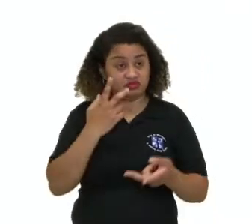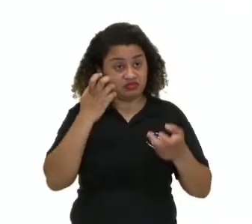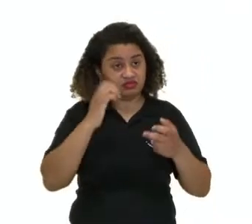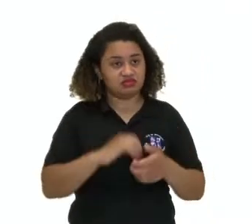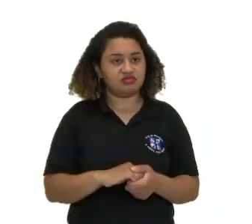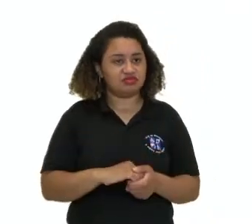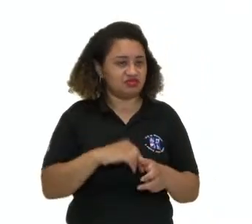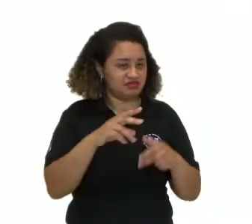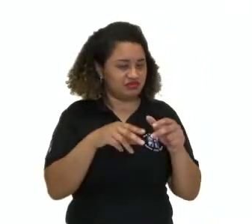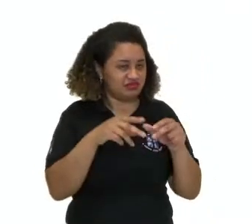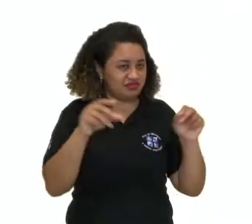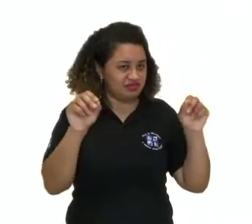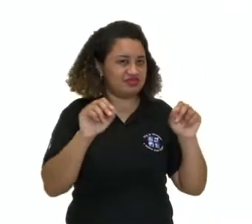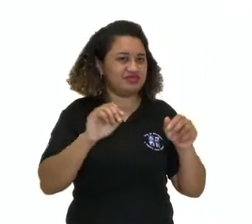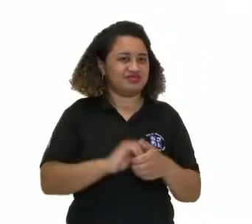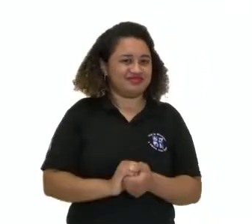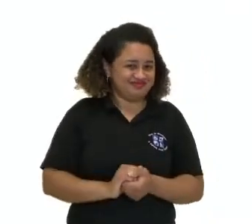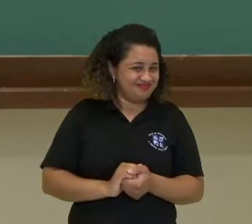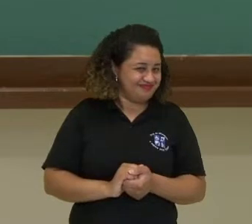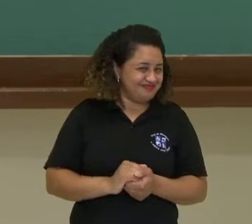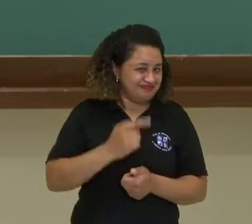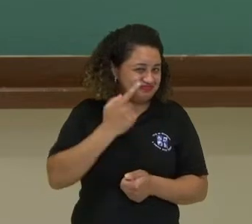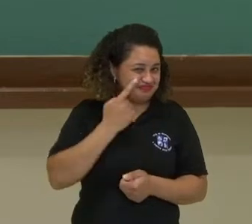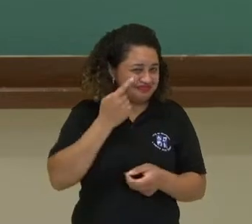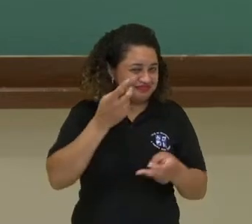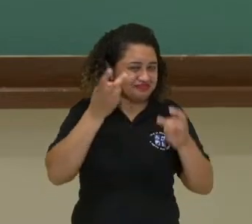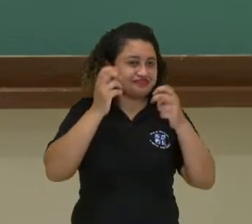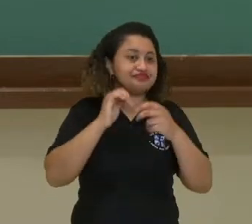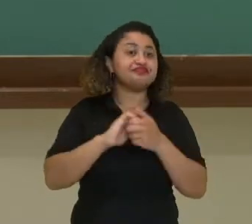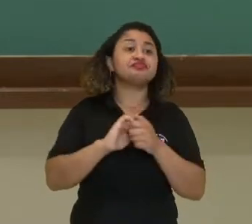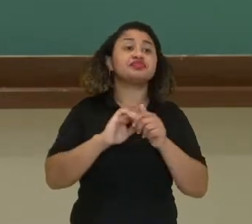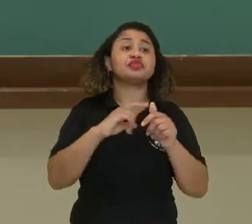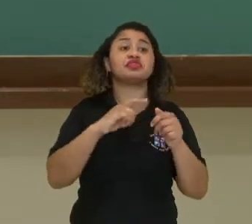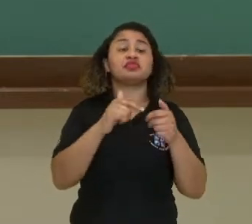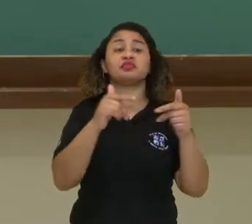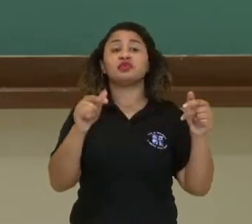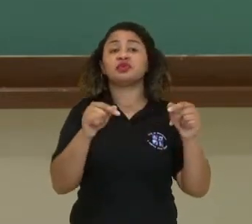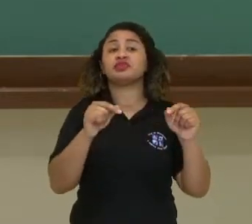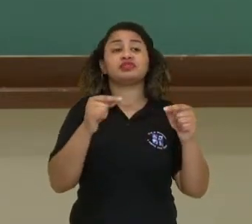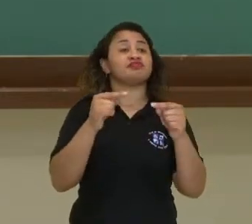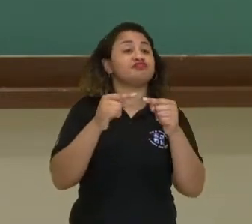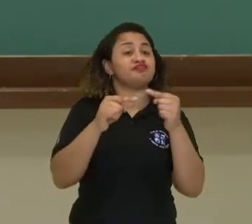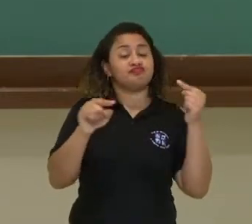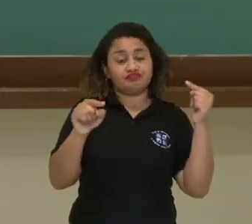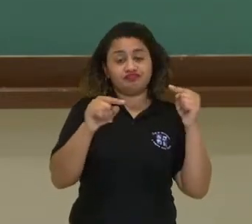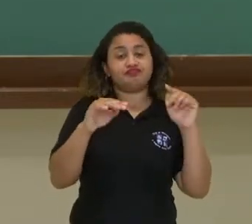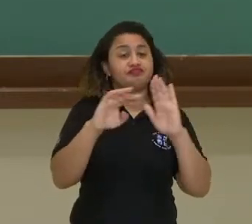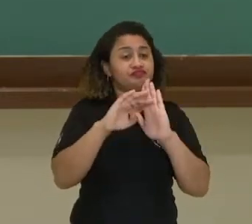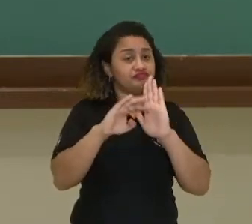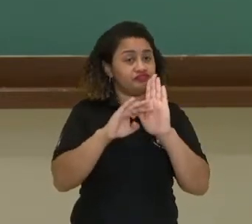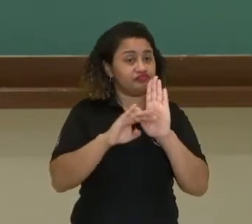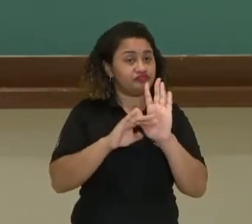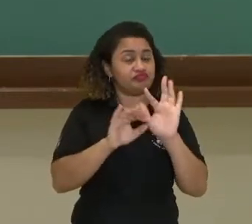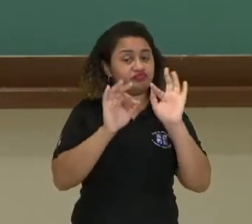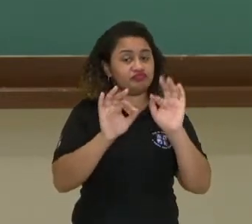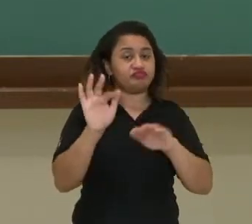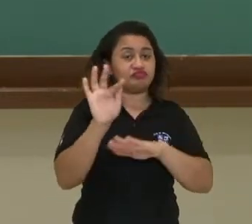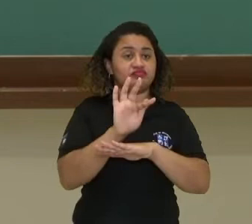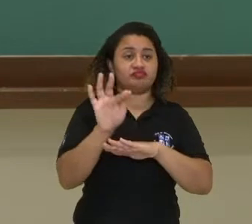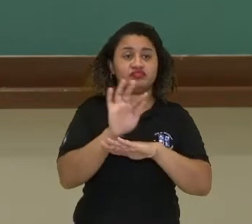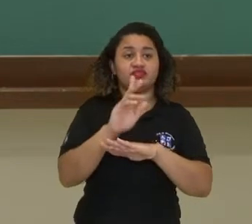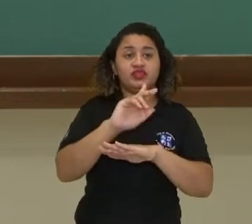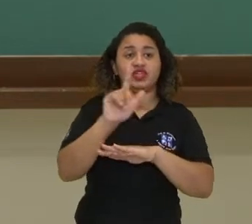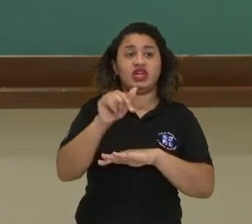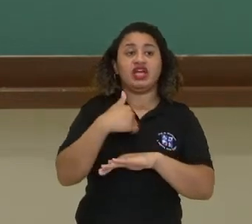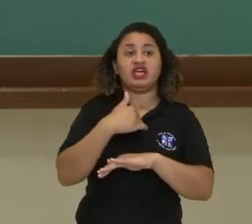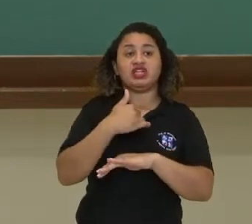Os dentes de um cara que xingou ela. Gente, tem algo aqui que está em desacordo com a norma culta. Não se diz xingou